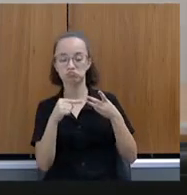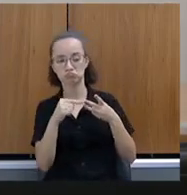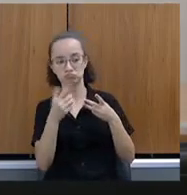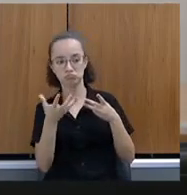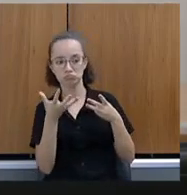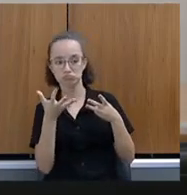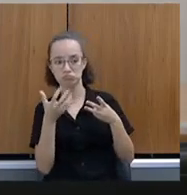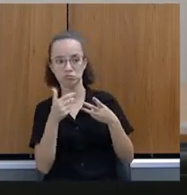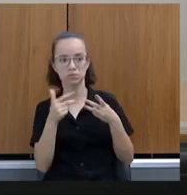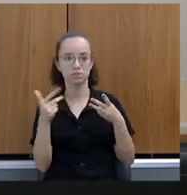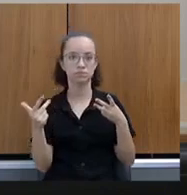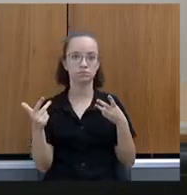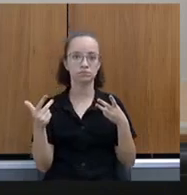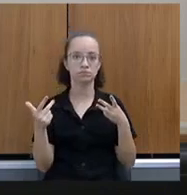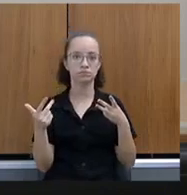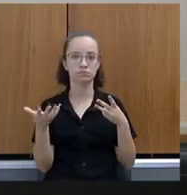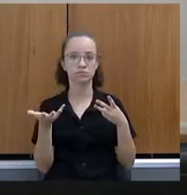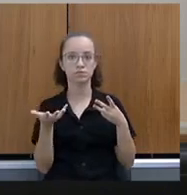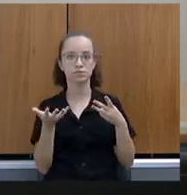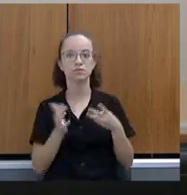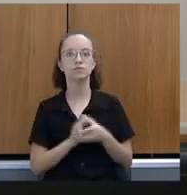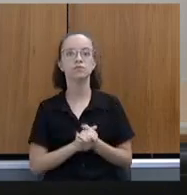Coronel Henrique